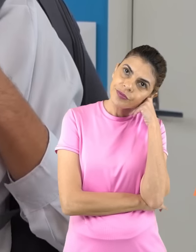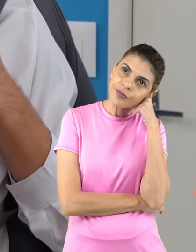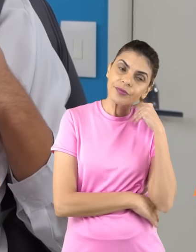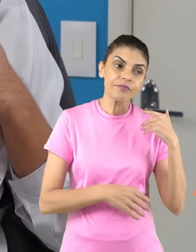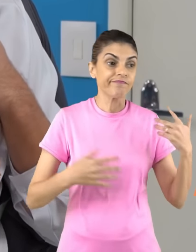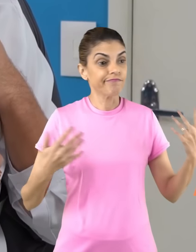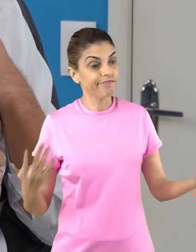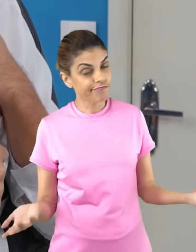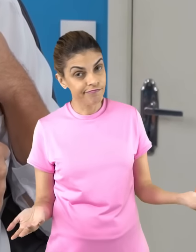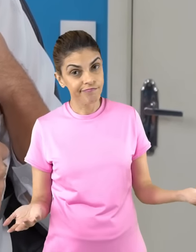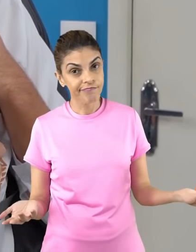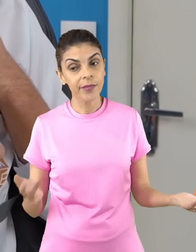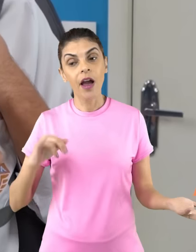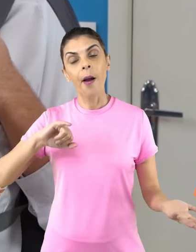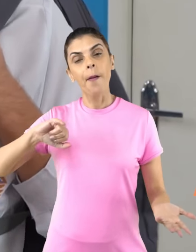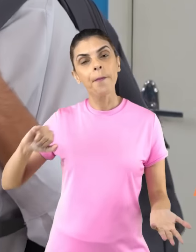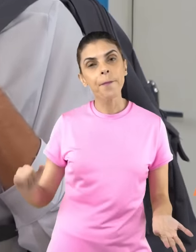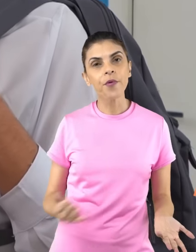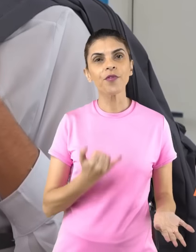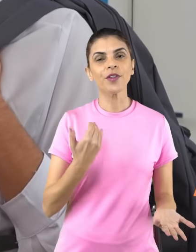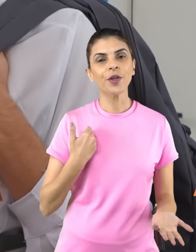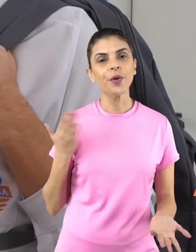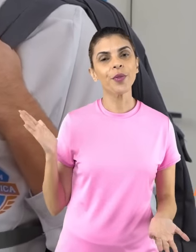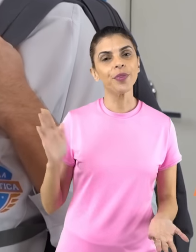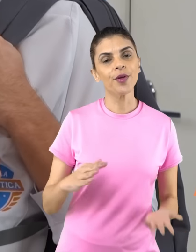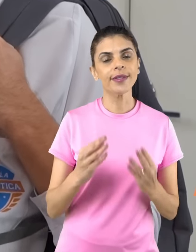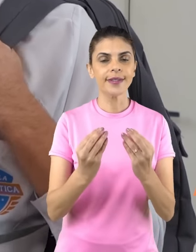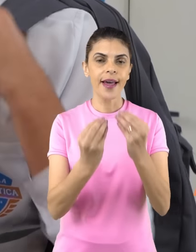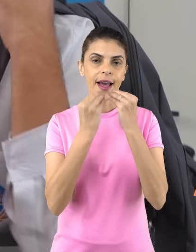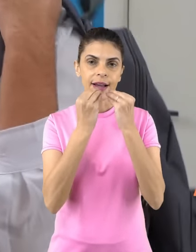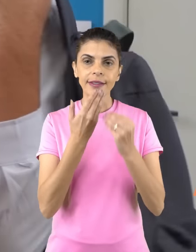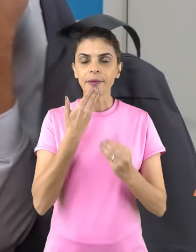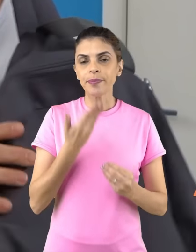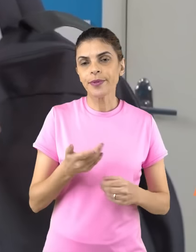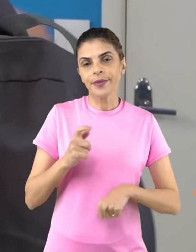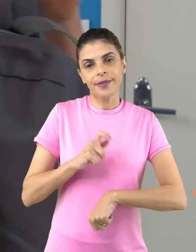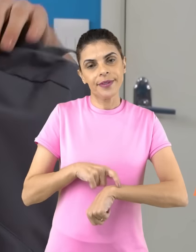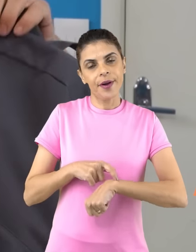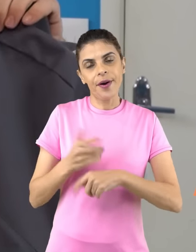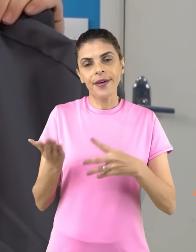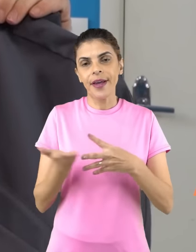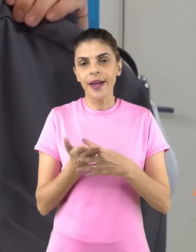Bom, Camila Aproveitando Eu trouxe os lanches Que você pediu pra hora do recreio